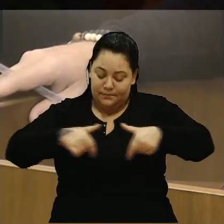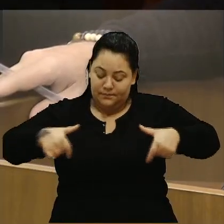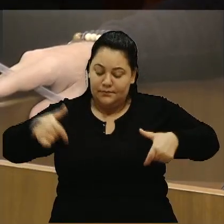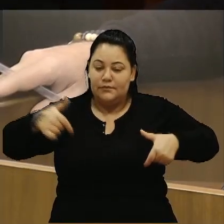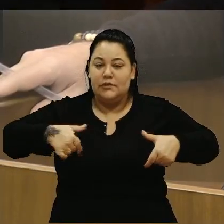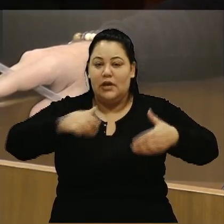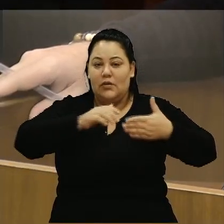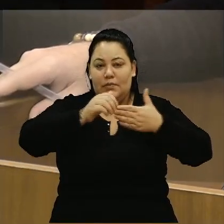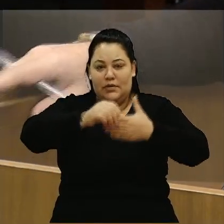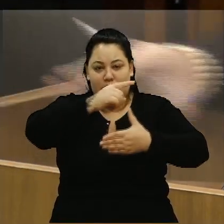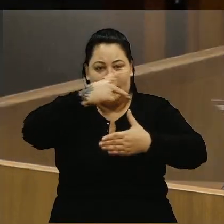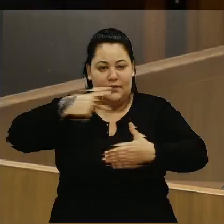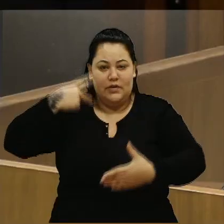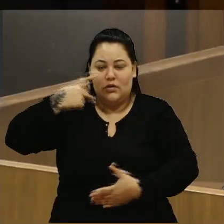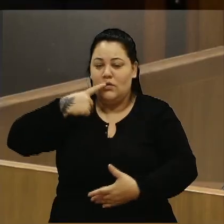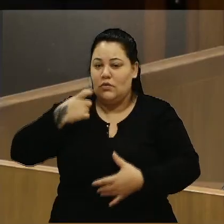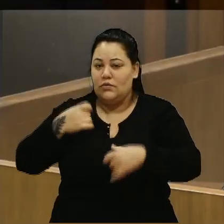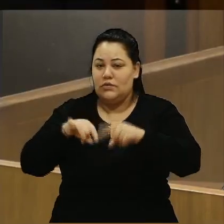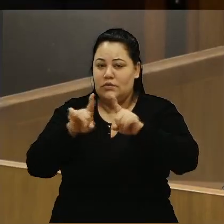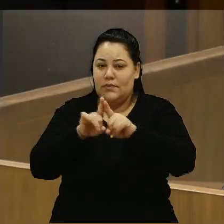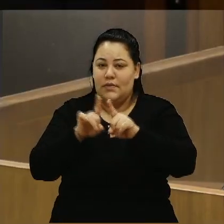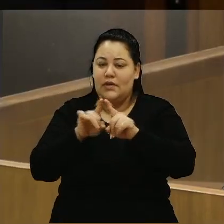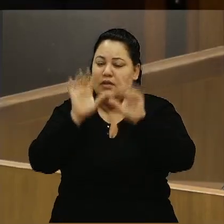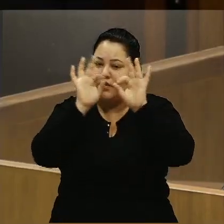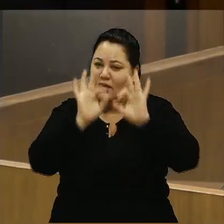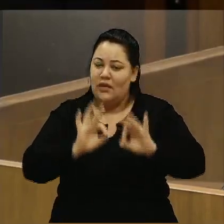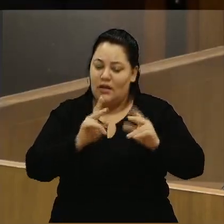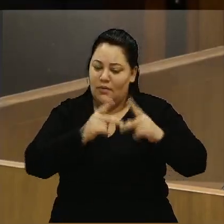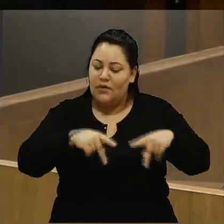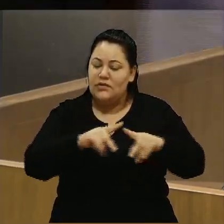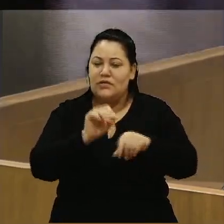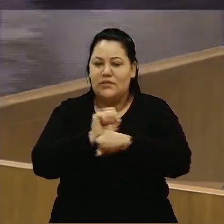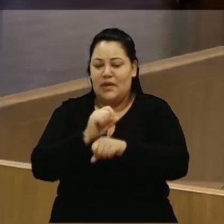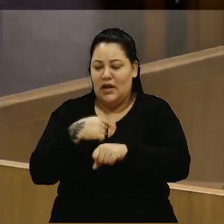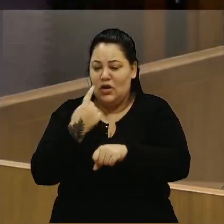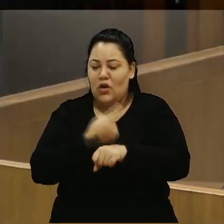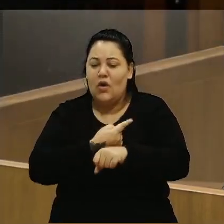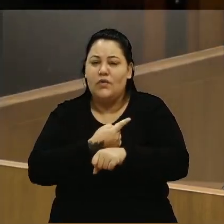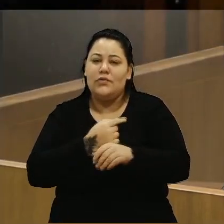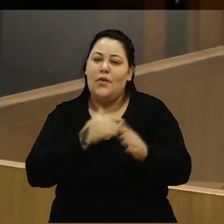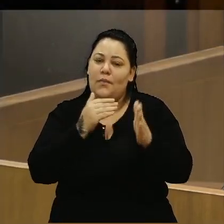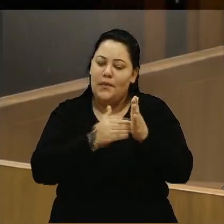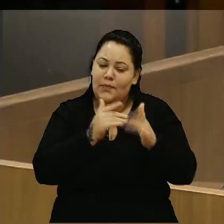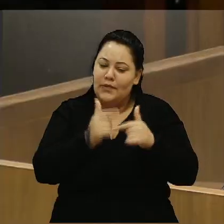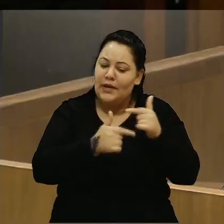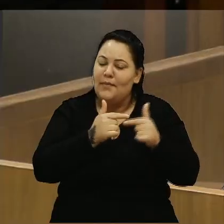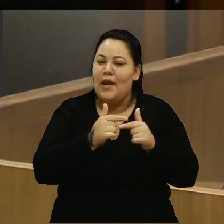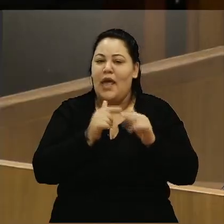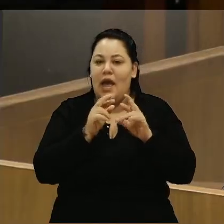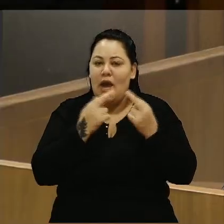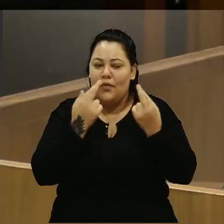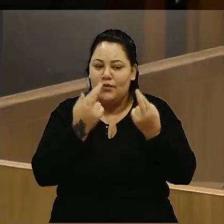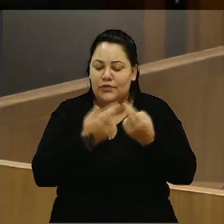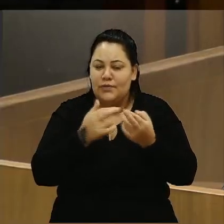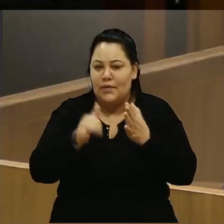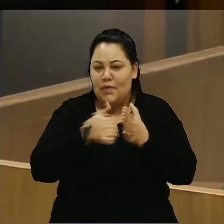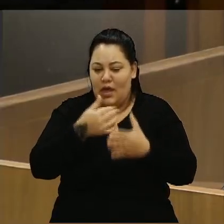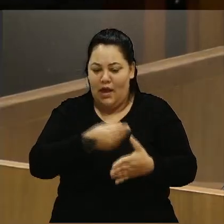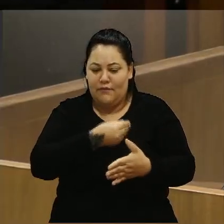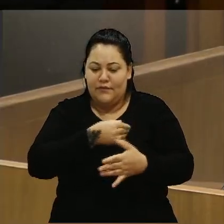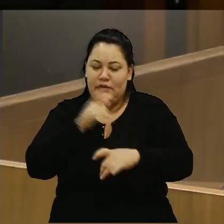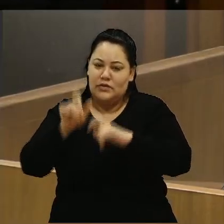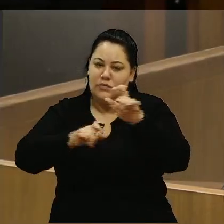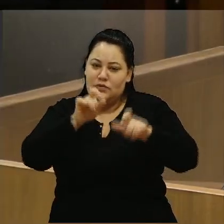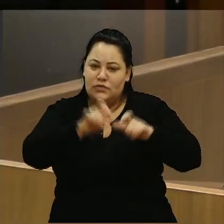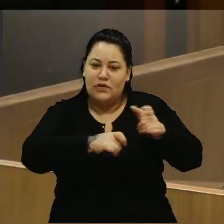pela vereadora Rose. Então, são questões que o povo espera de nós aqui. O mínimo é a gente trabalhar em conjunto para melhorar a vida do cidadão. E aqui eu vou tentar